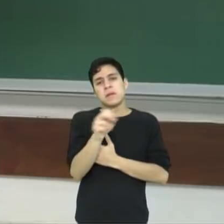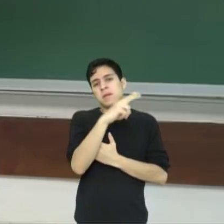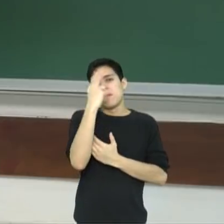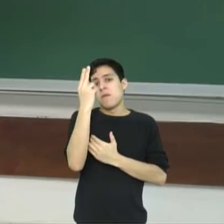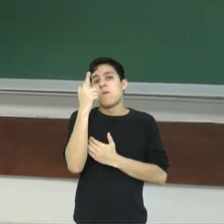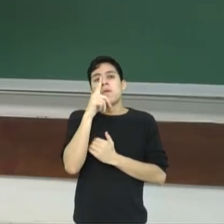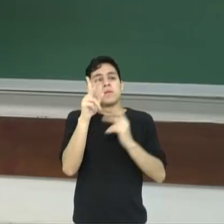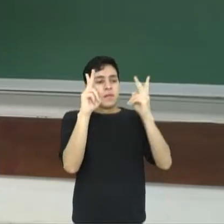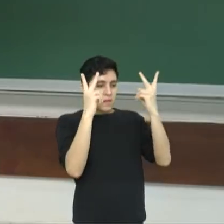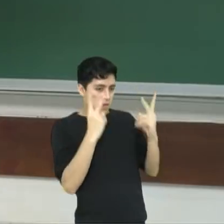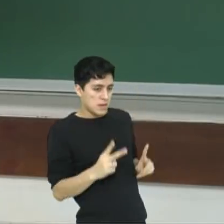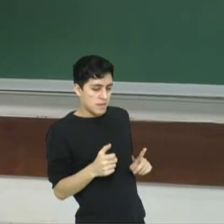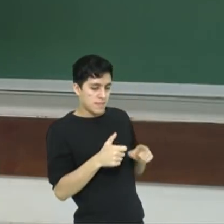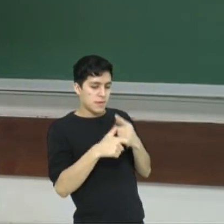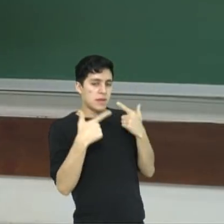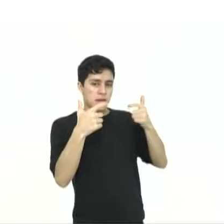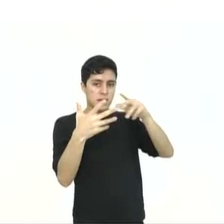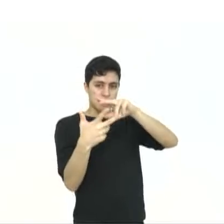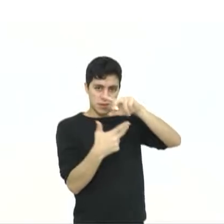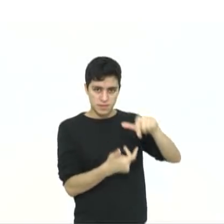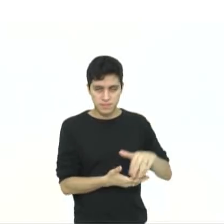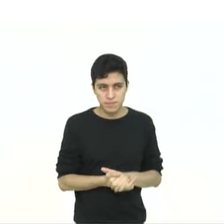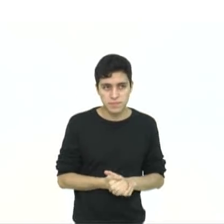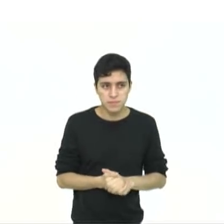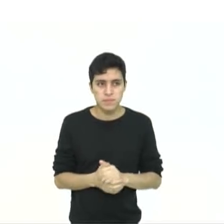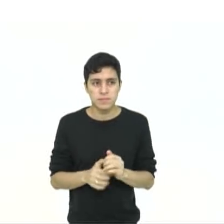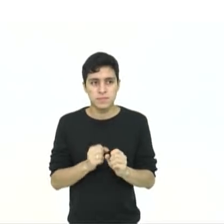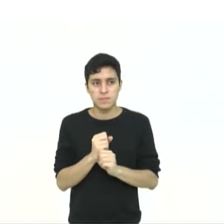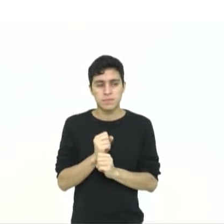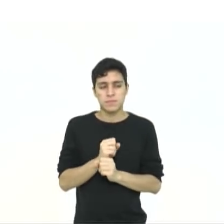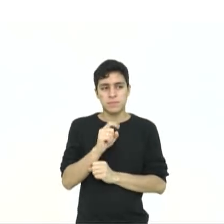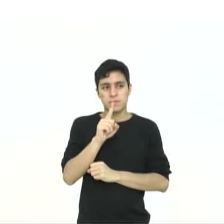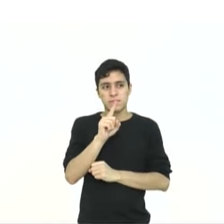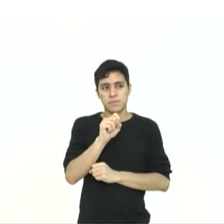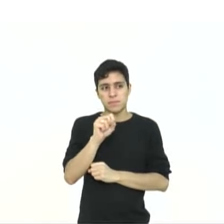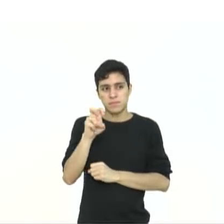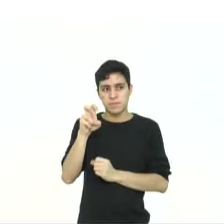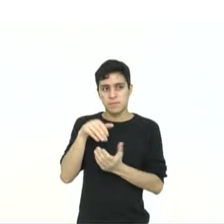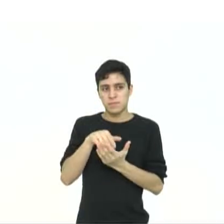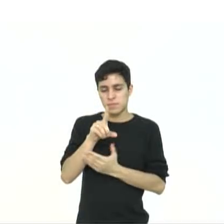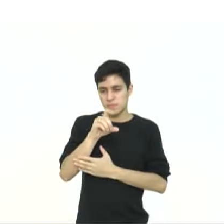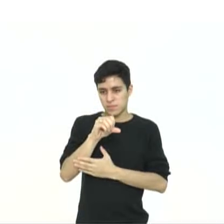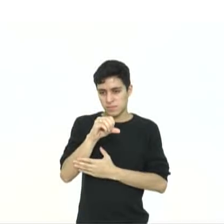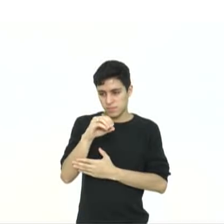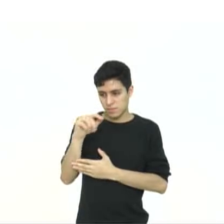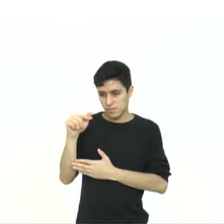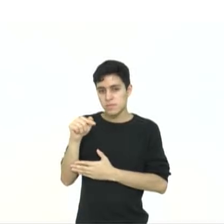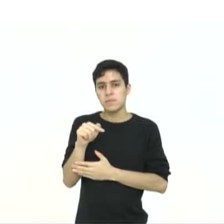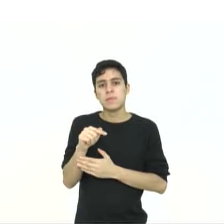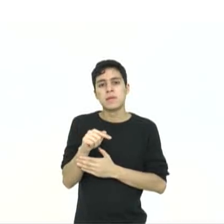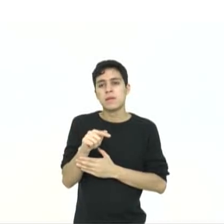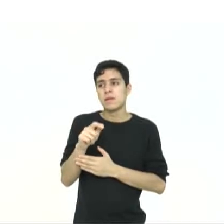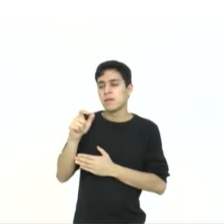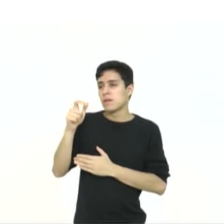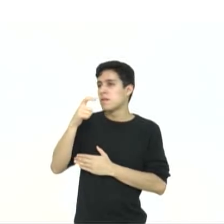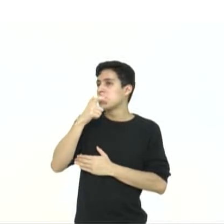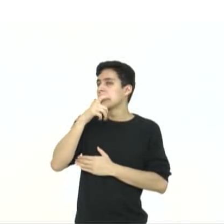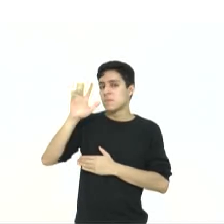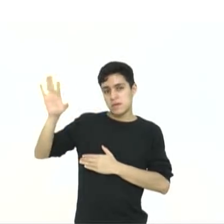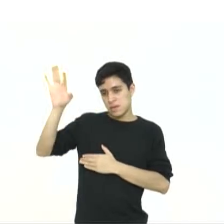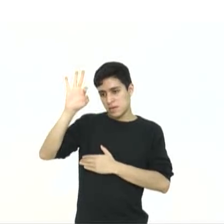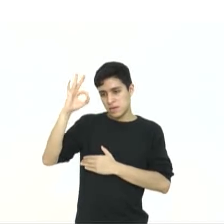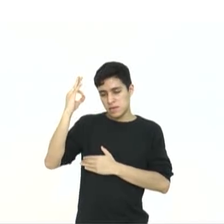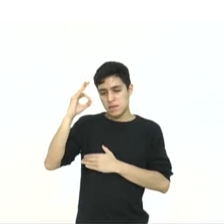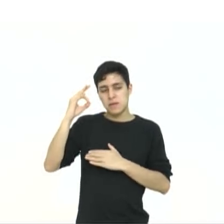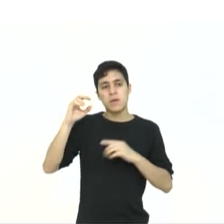caso, vitoriosos da Primeira Guerra Mundial. Entre 1885 e 1907, por exemplo, a Grã-Bretanha e a França concluíram entre si,